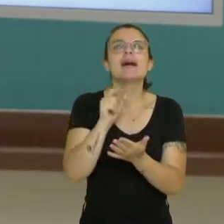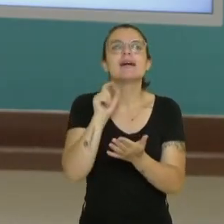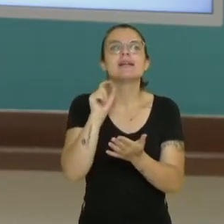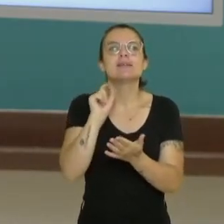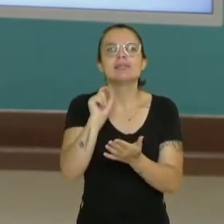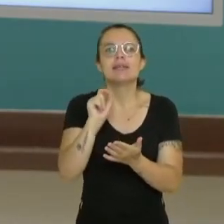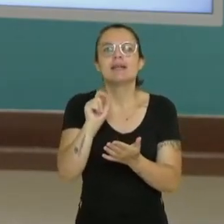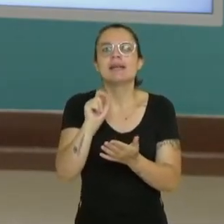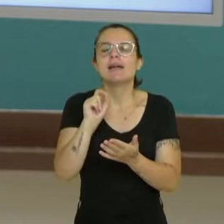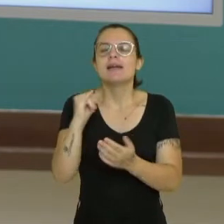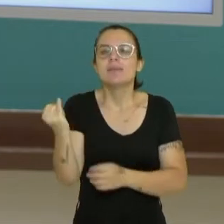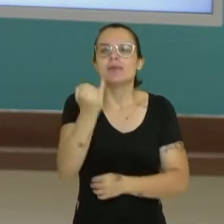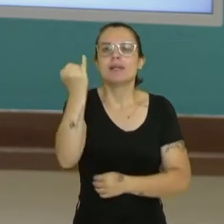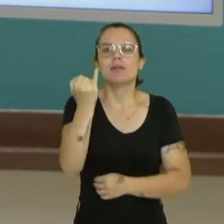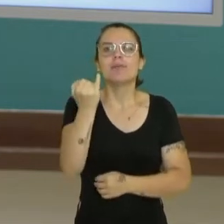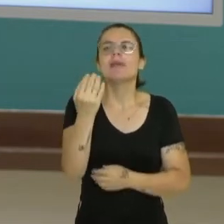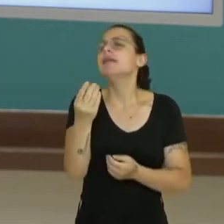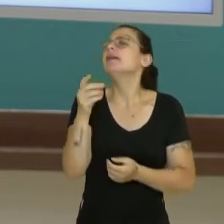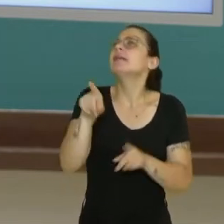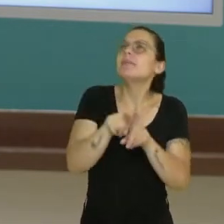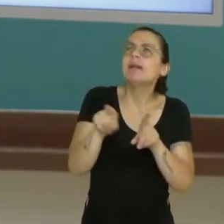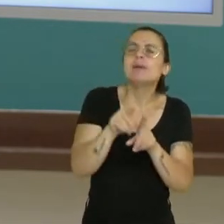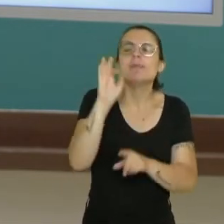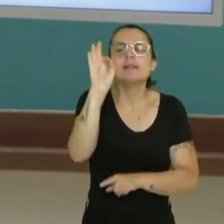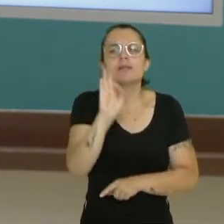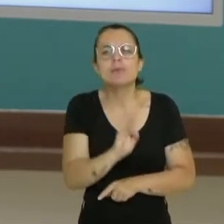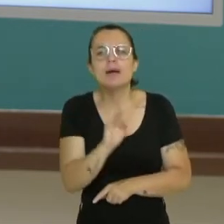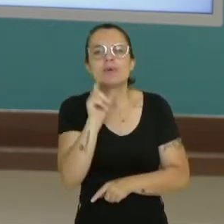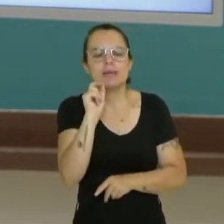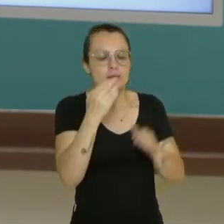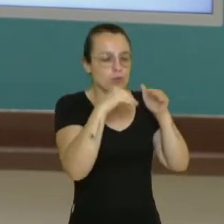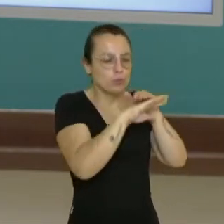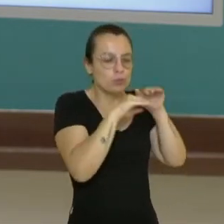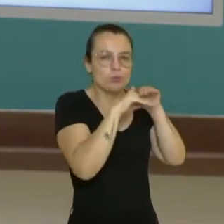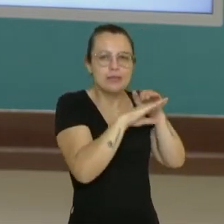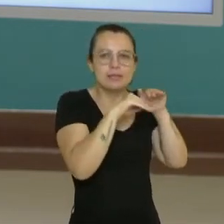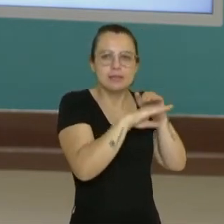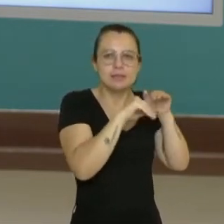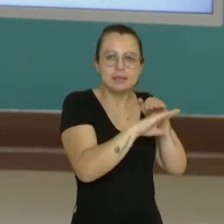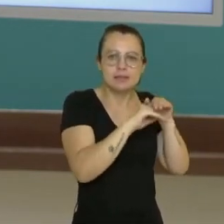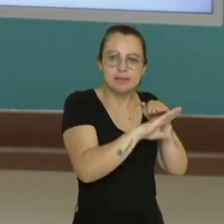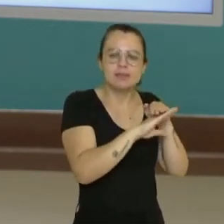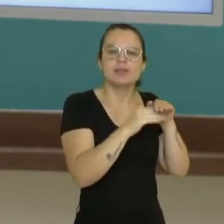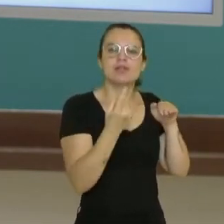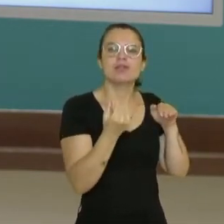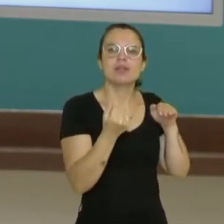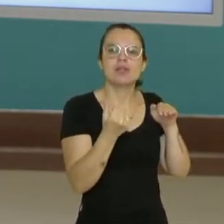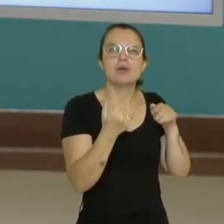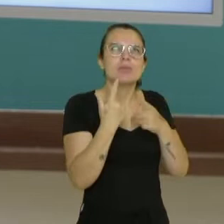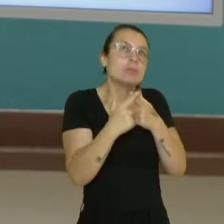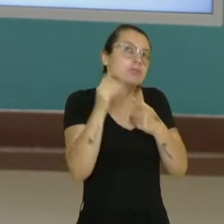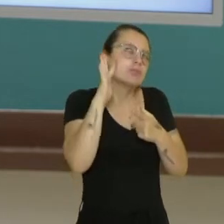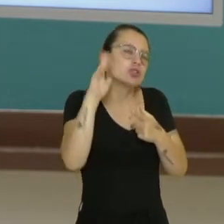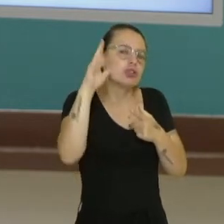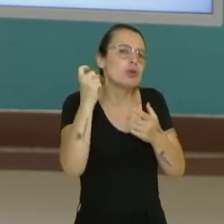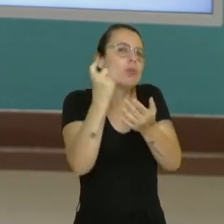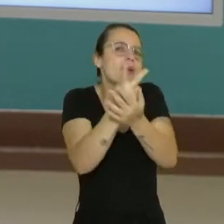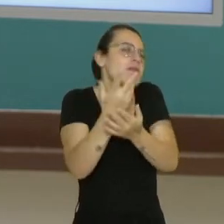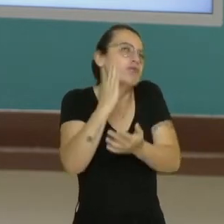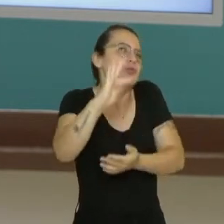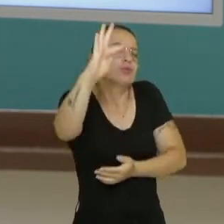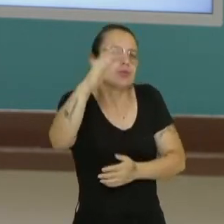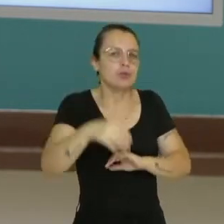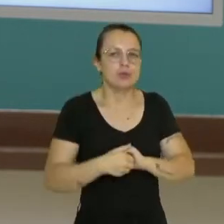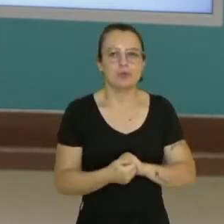formação de uma reserva financeira, ou seja, aquela reserva que a gente vai utilizar para algum sonho de consumo ou